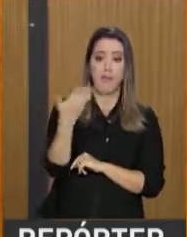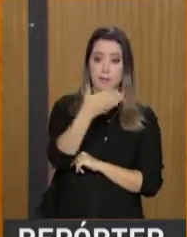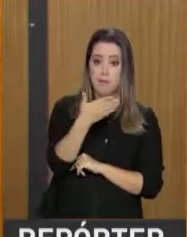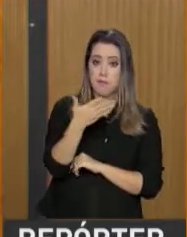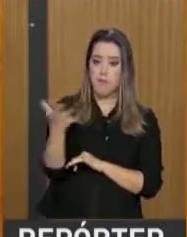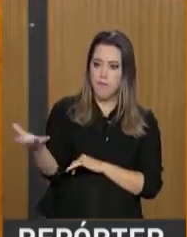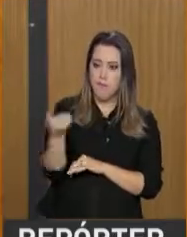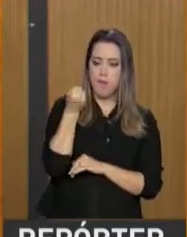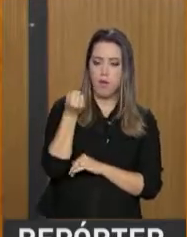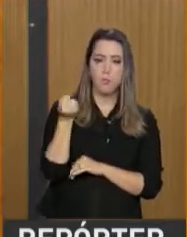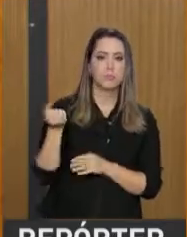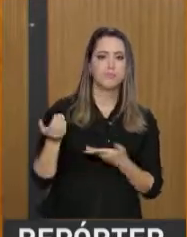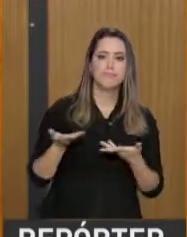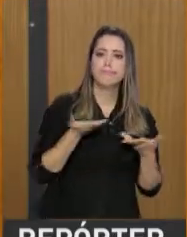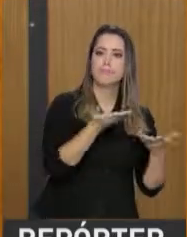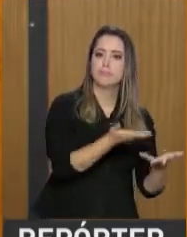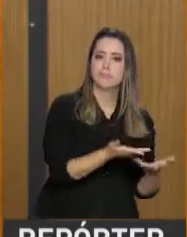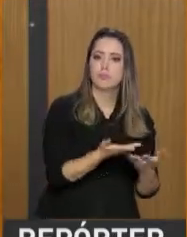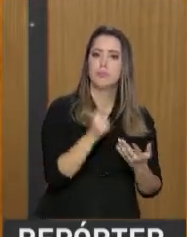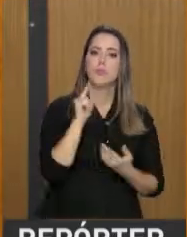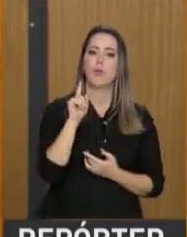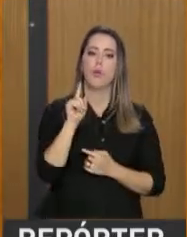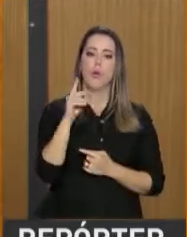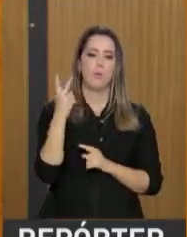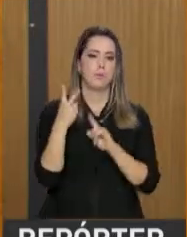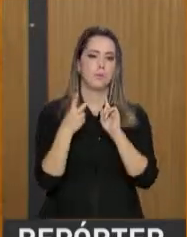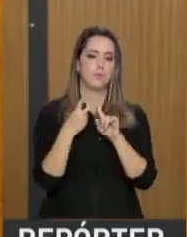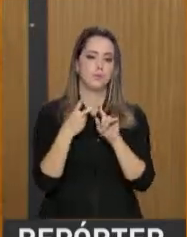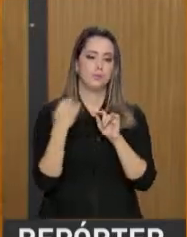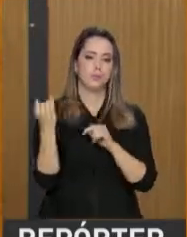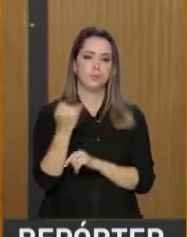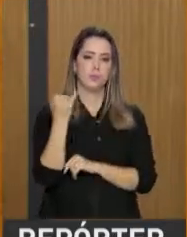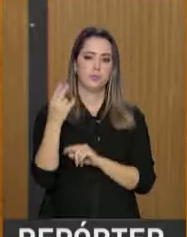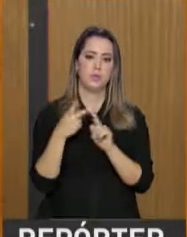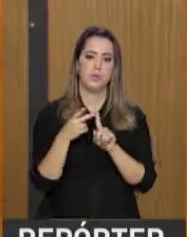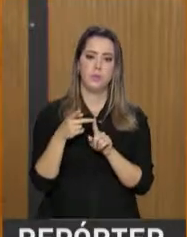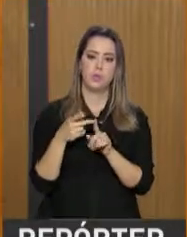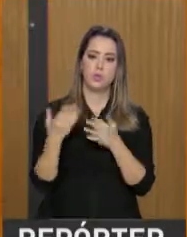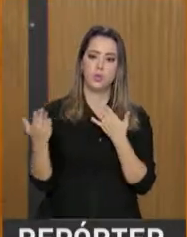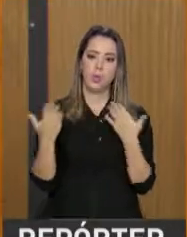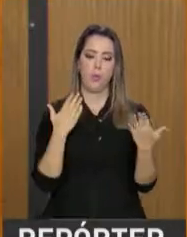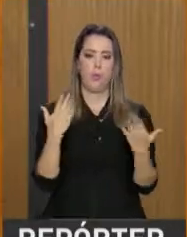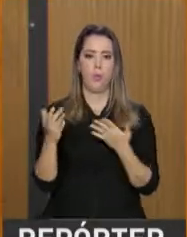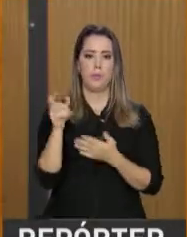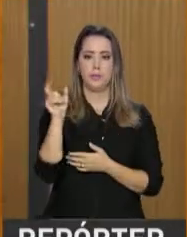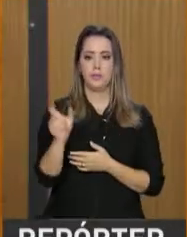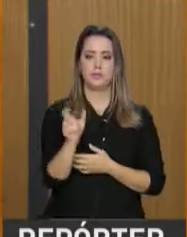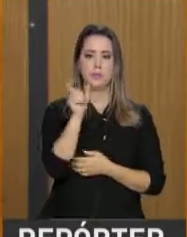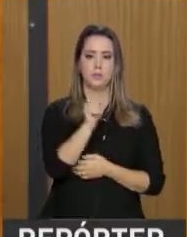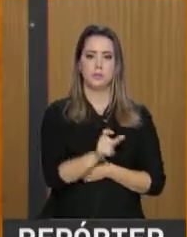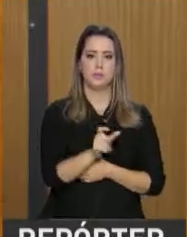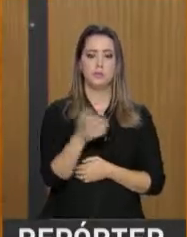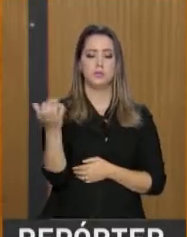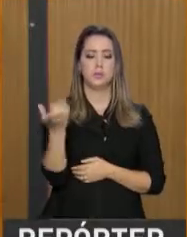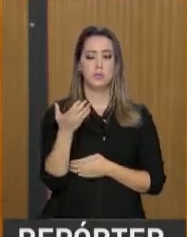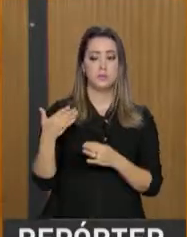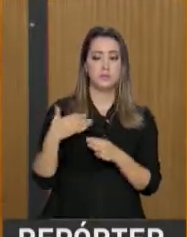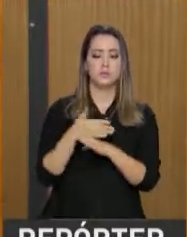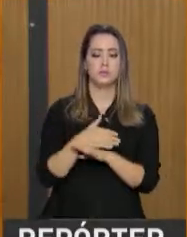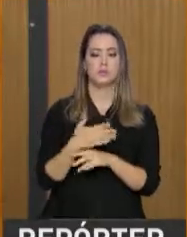segundo ponto pra gente que é muito importante é o perfil que a cidade de destino tem para